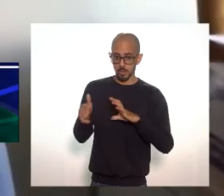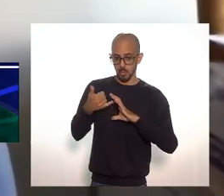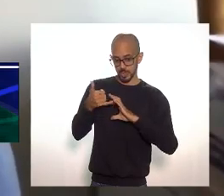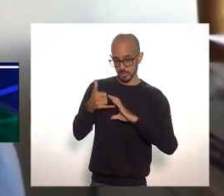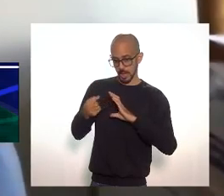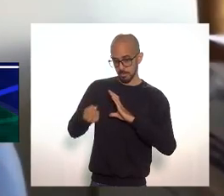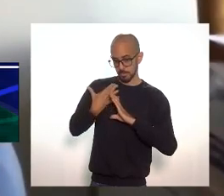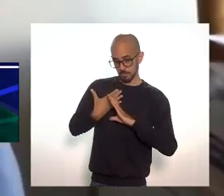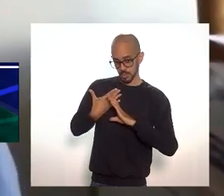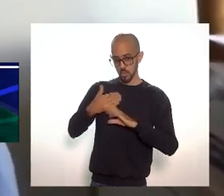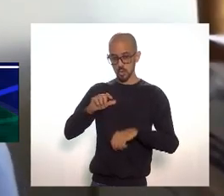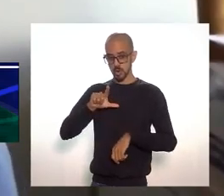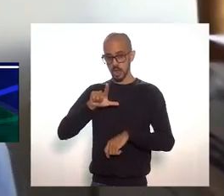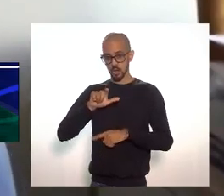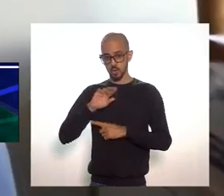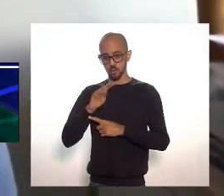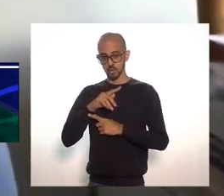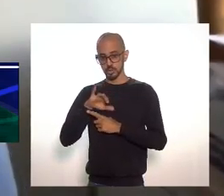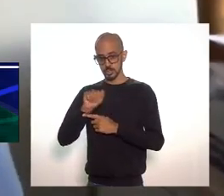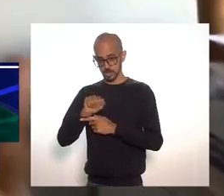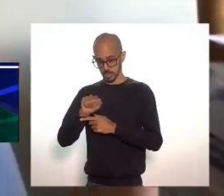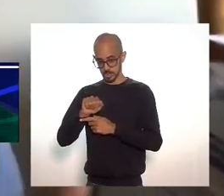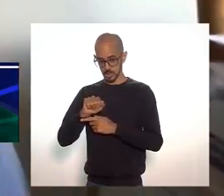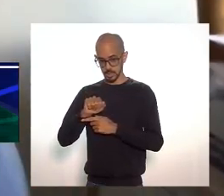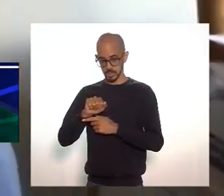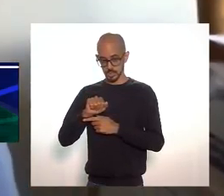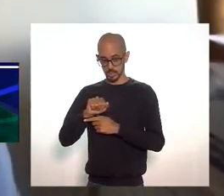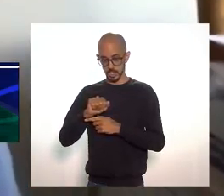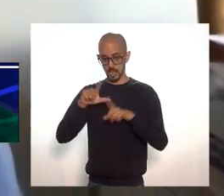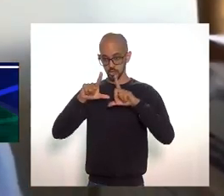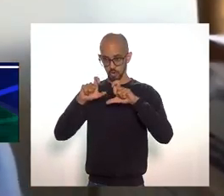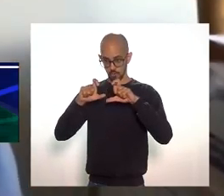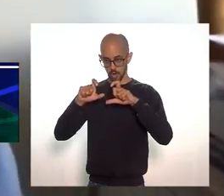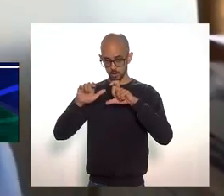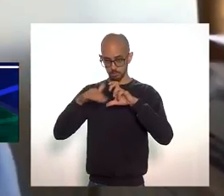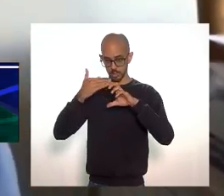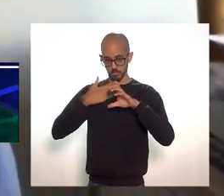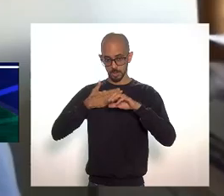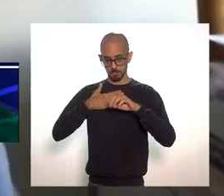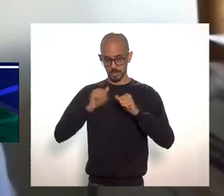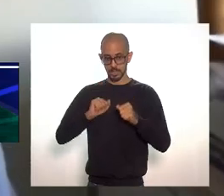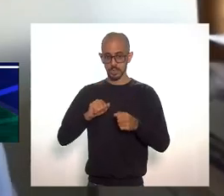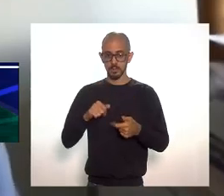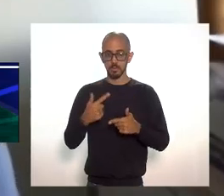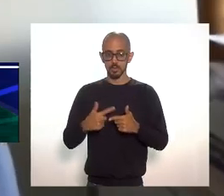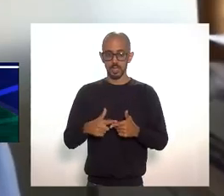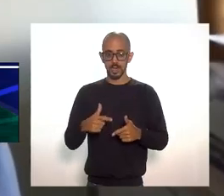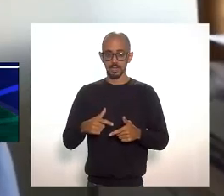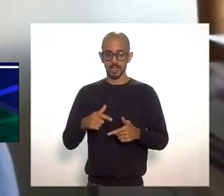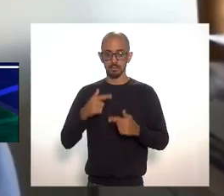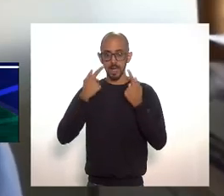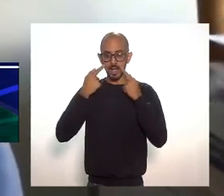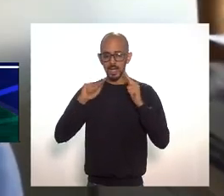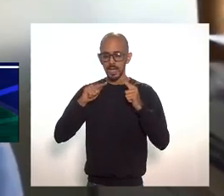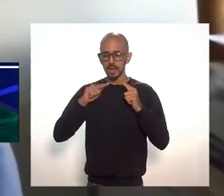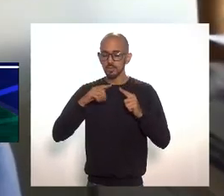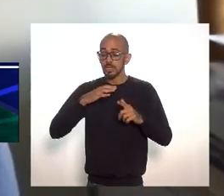deputada Lucinha, que ela está, inclusive, mandou a foto, em grave crise de